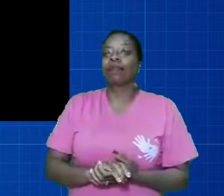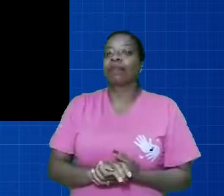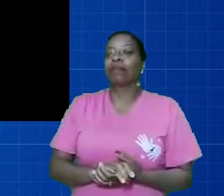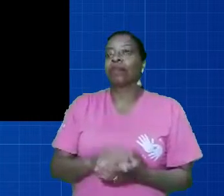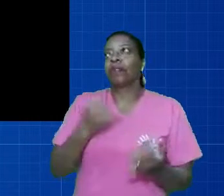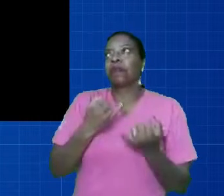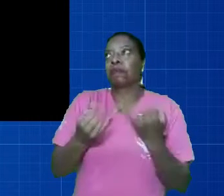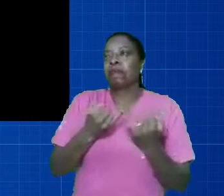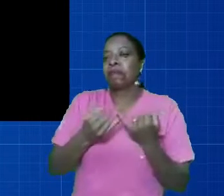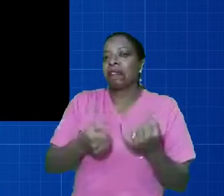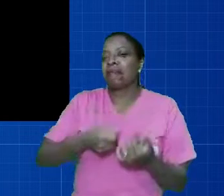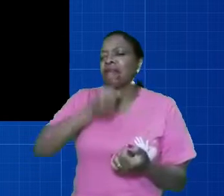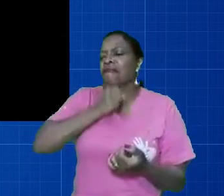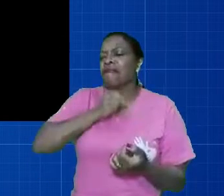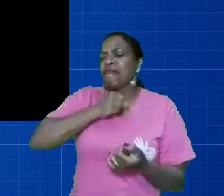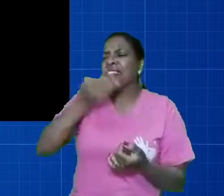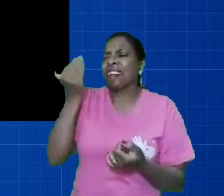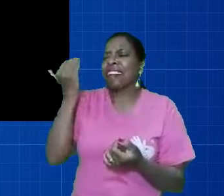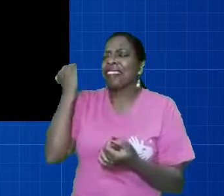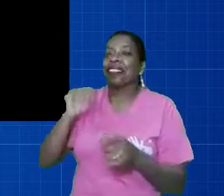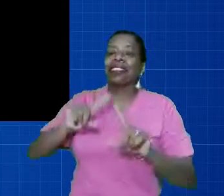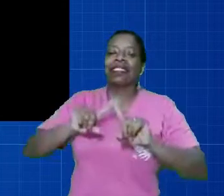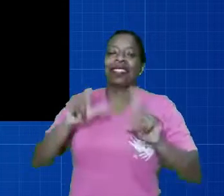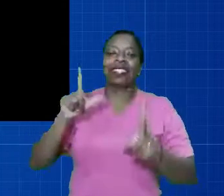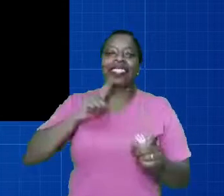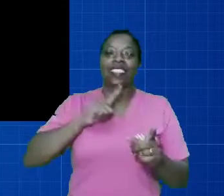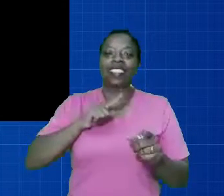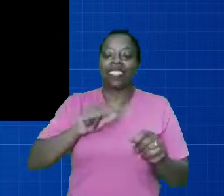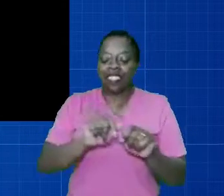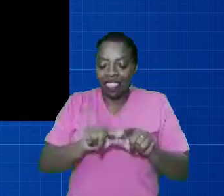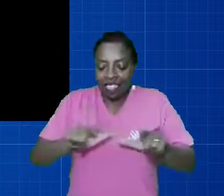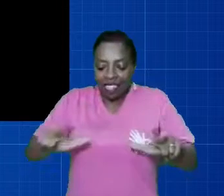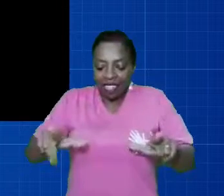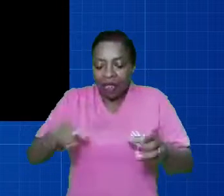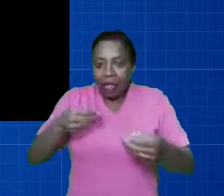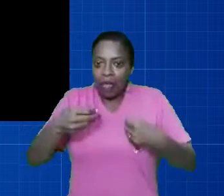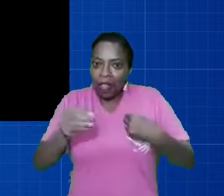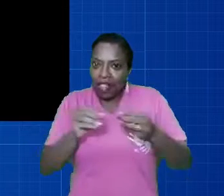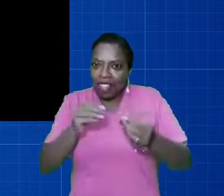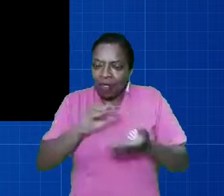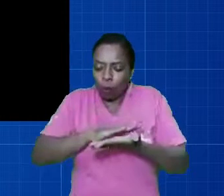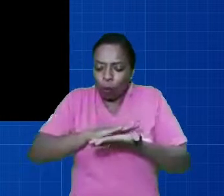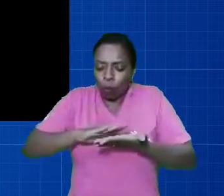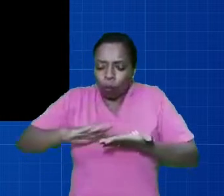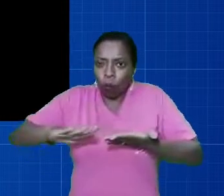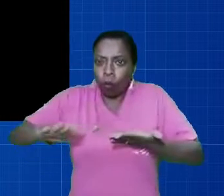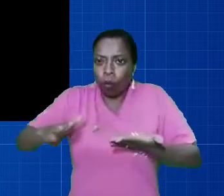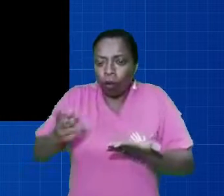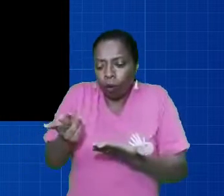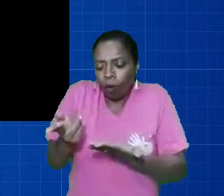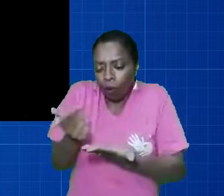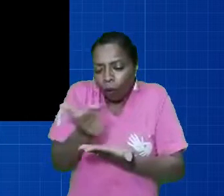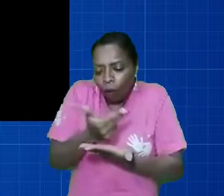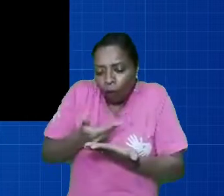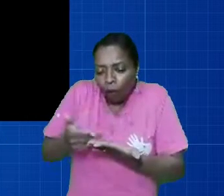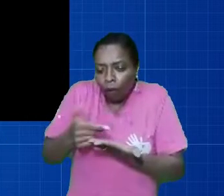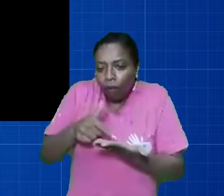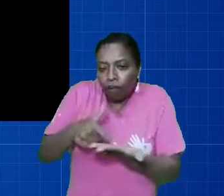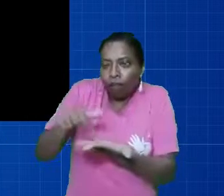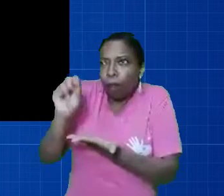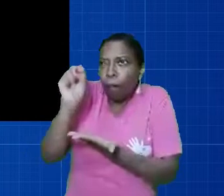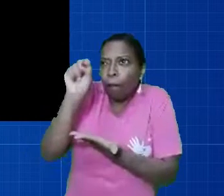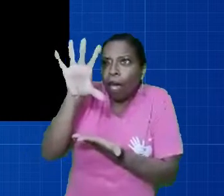parecer pré-histórico, mas existia uma série de transparências Os professores mais novos Eu aqui acho que